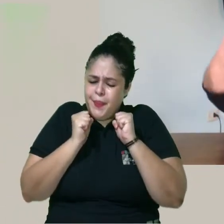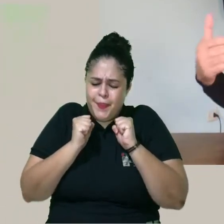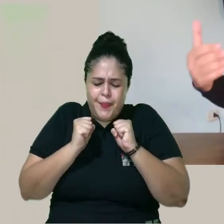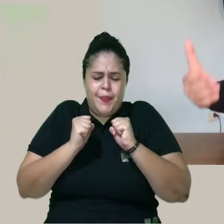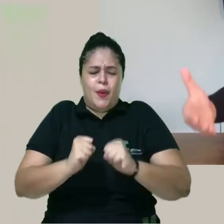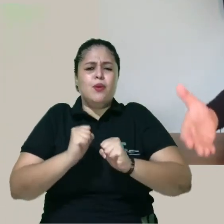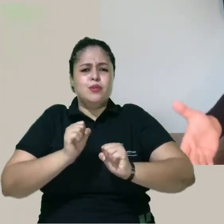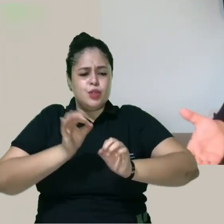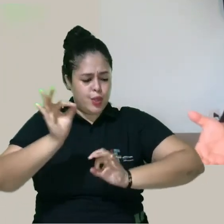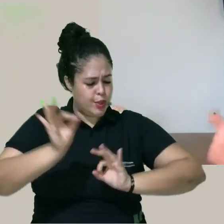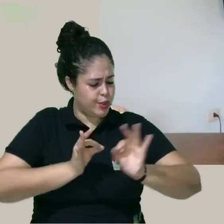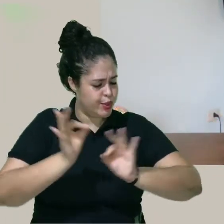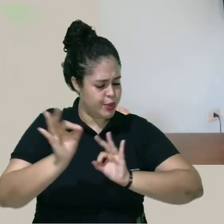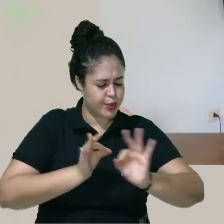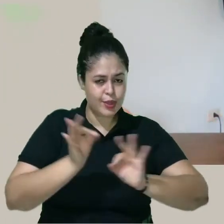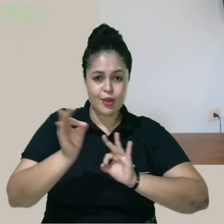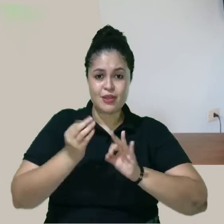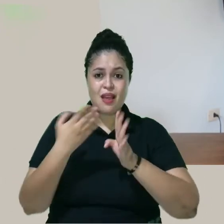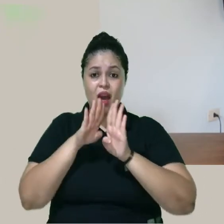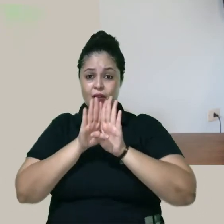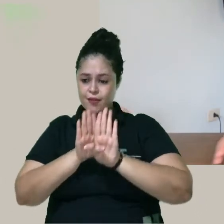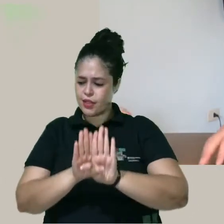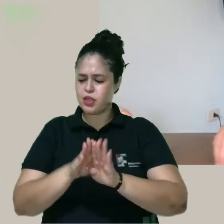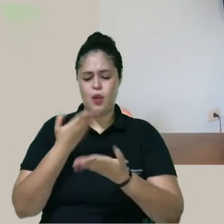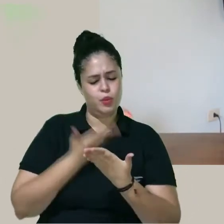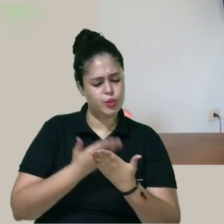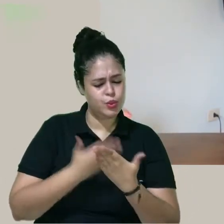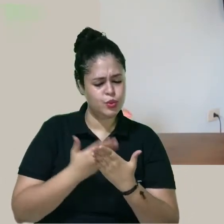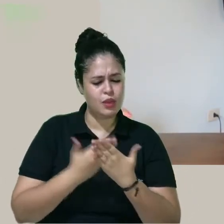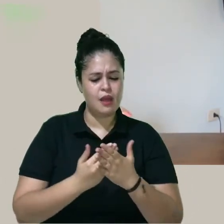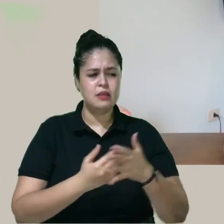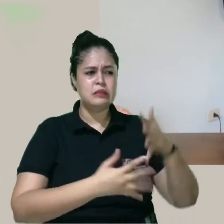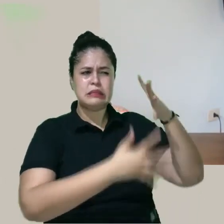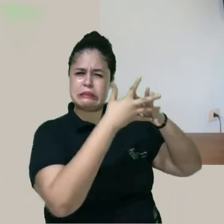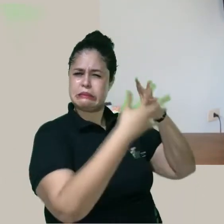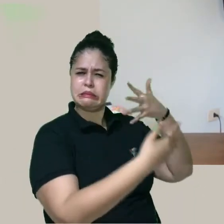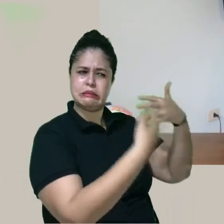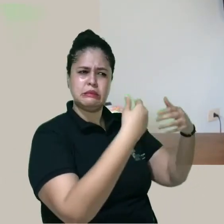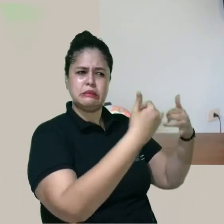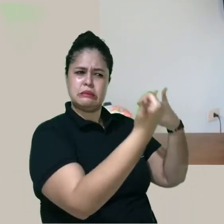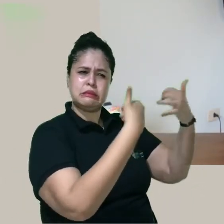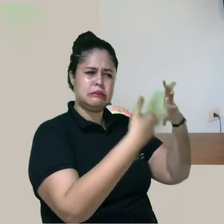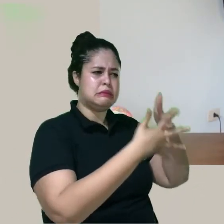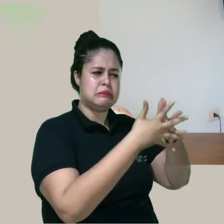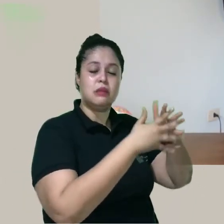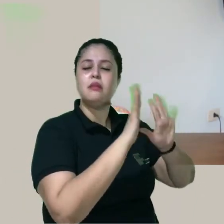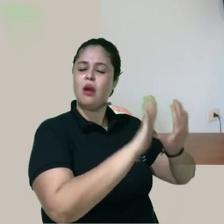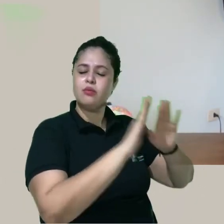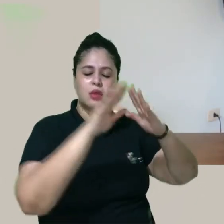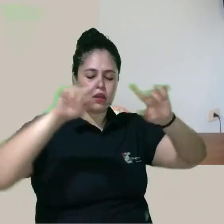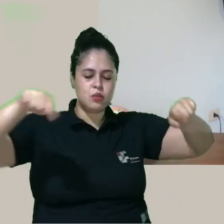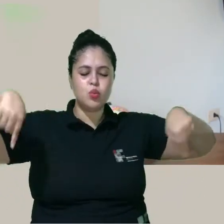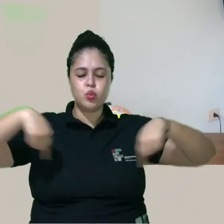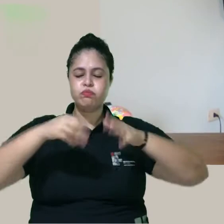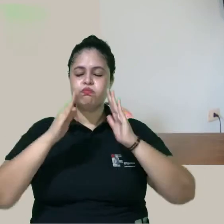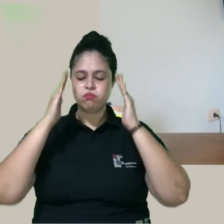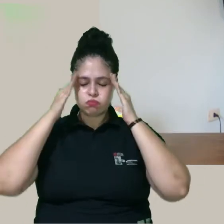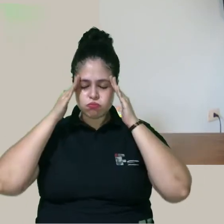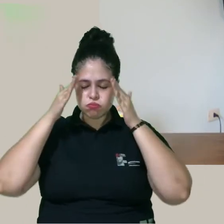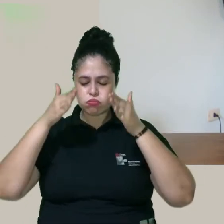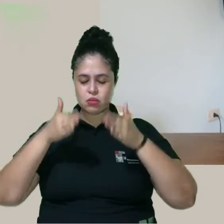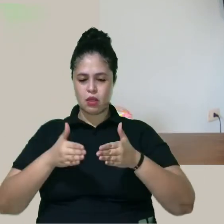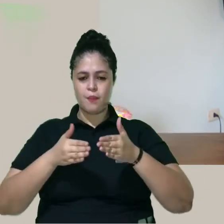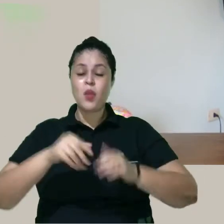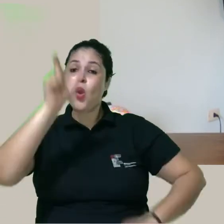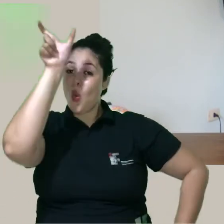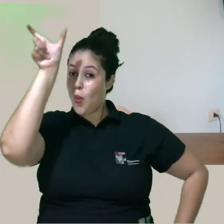pode, vamos dizer, se fechar ali sem ser muito incomodada, né? Ou seja,